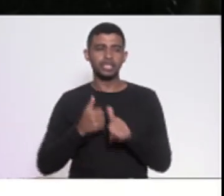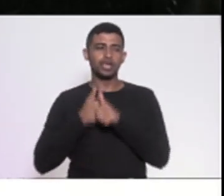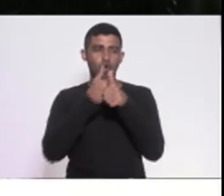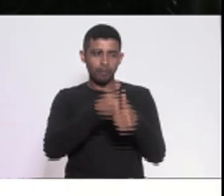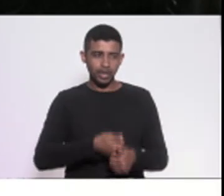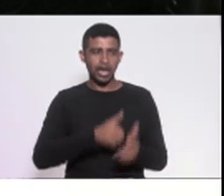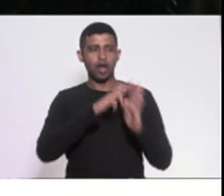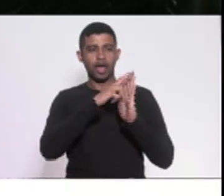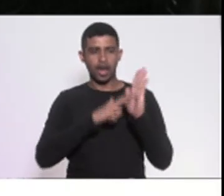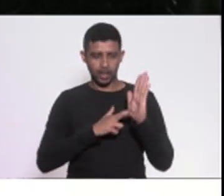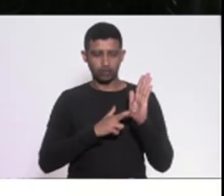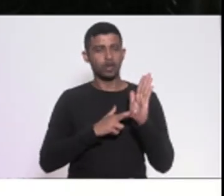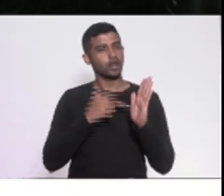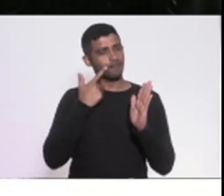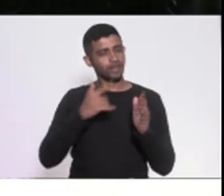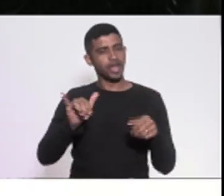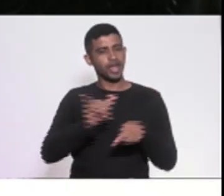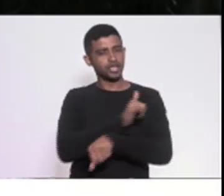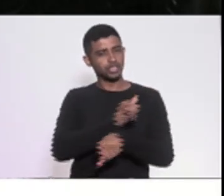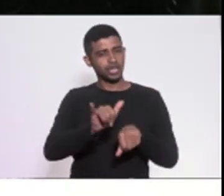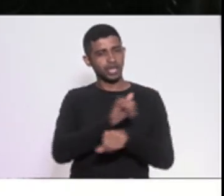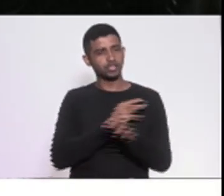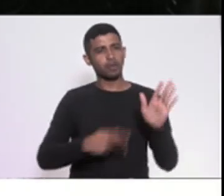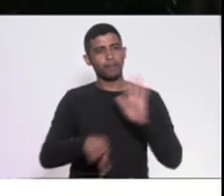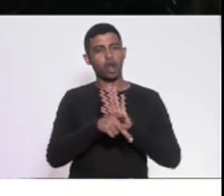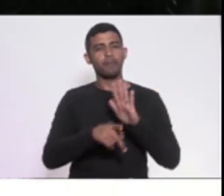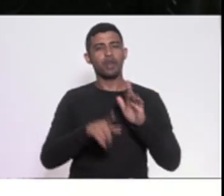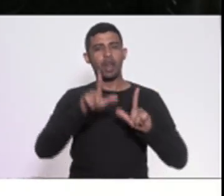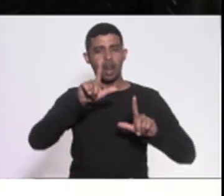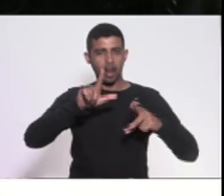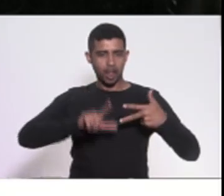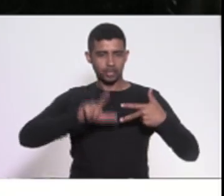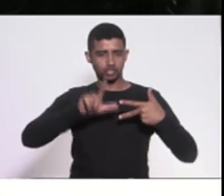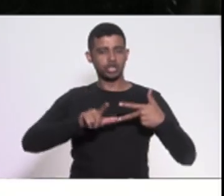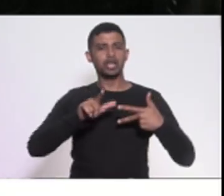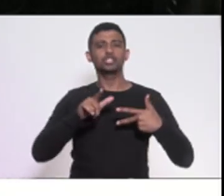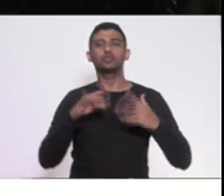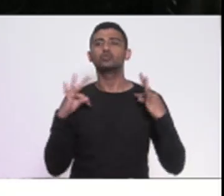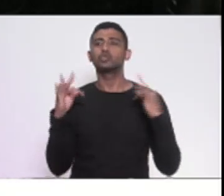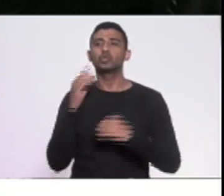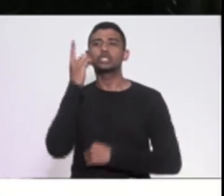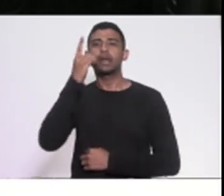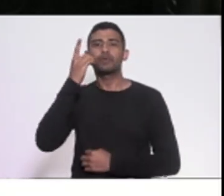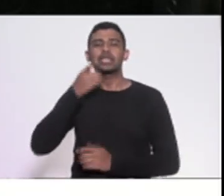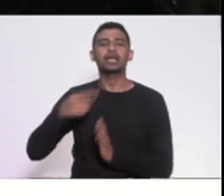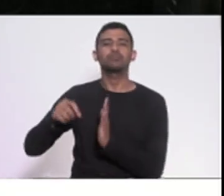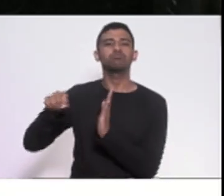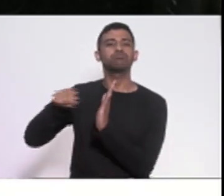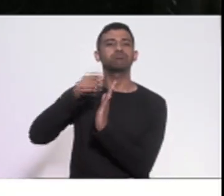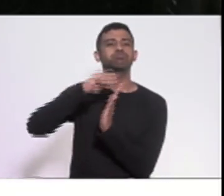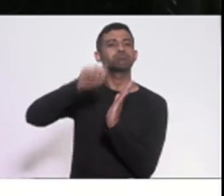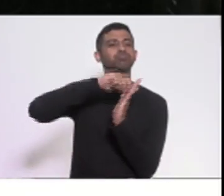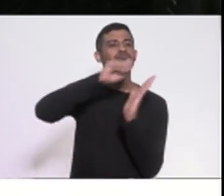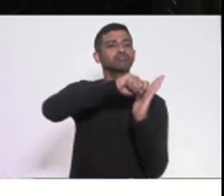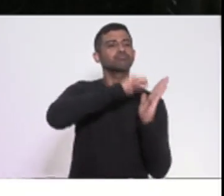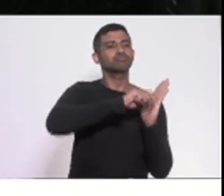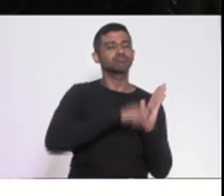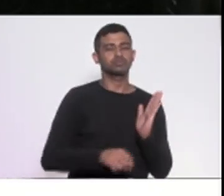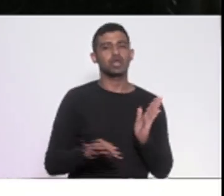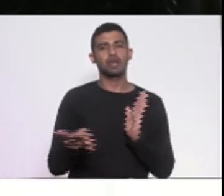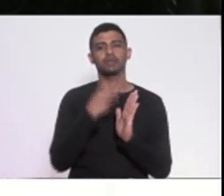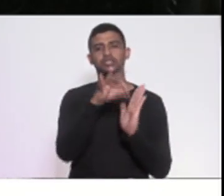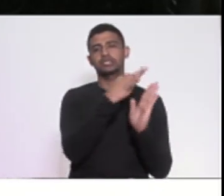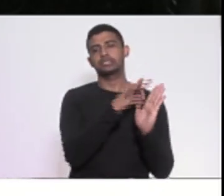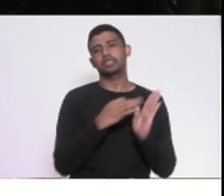esses mecanismos legislativos que serão assinados por todos os deputados que integraram a CPI.